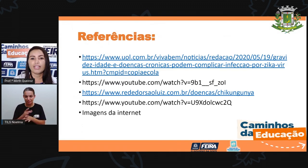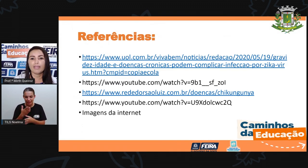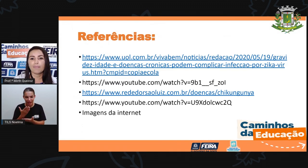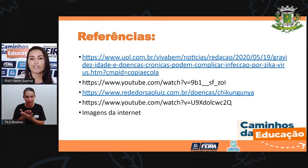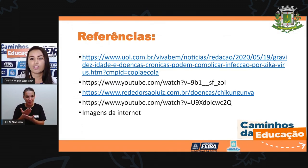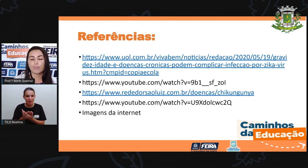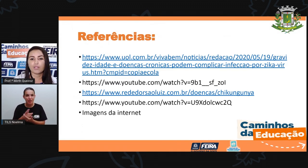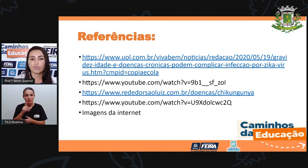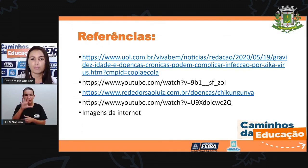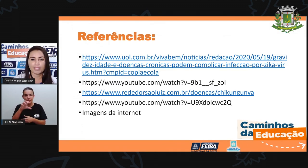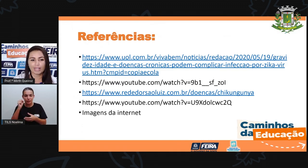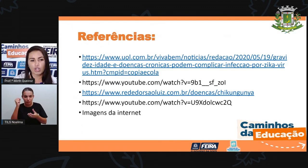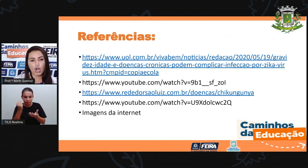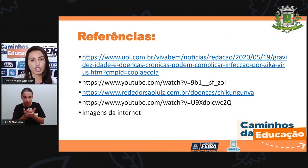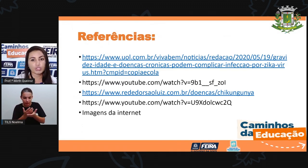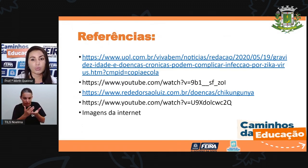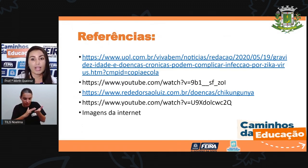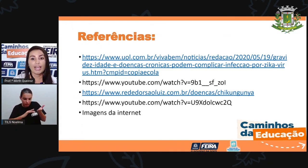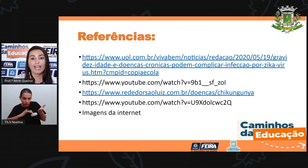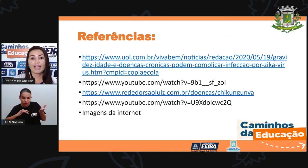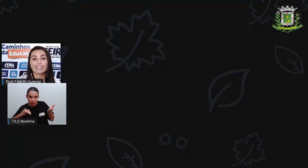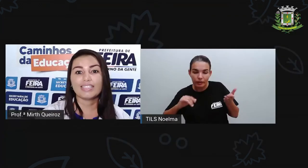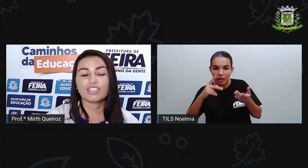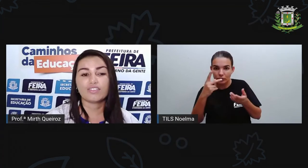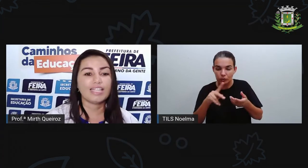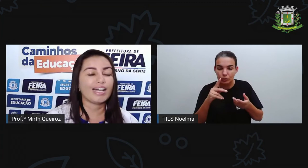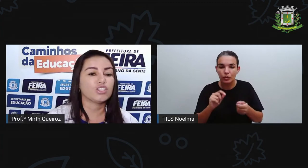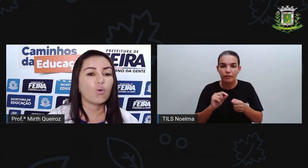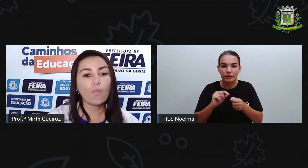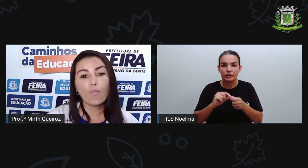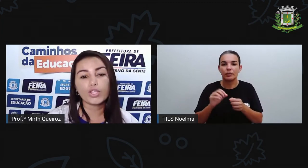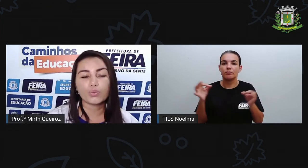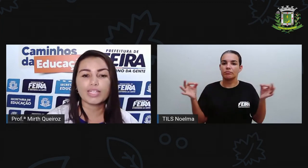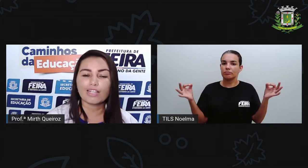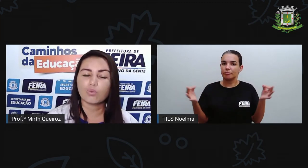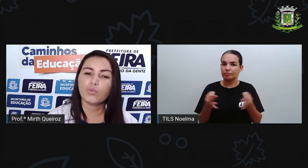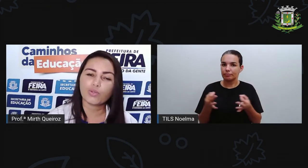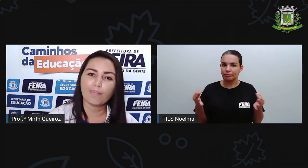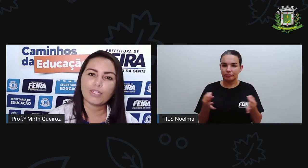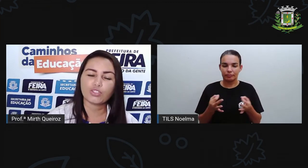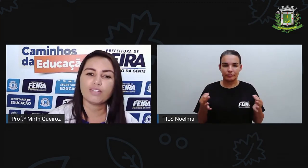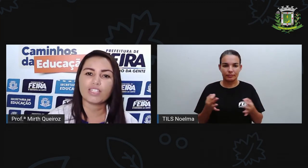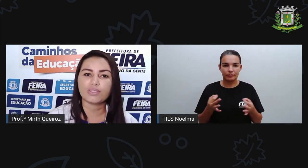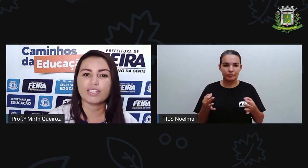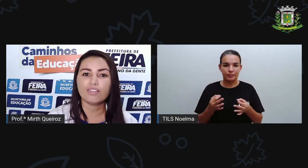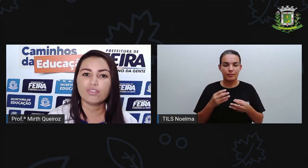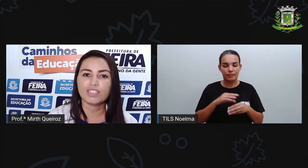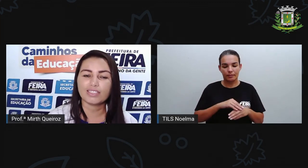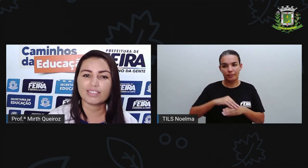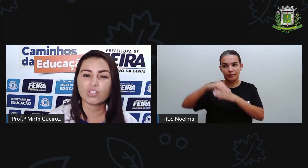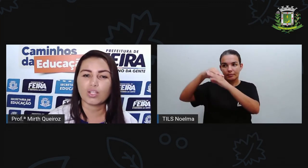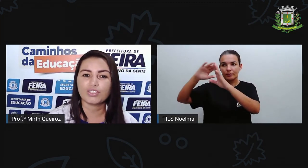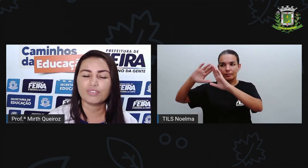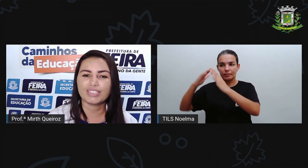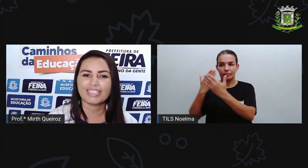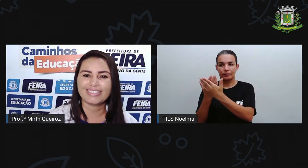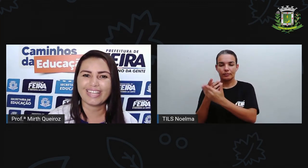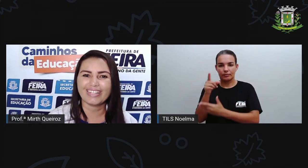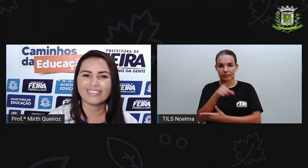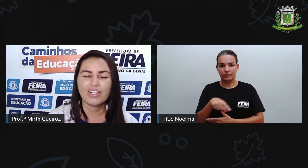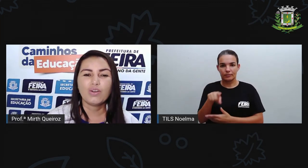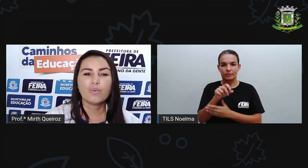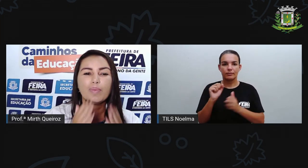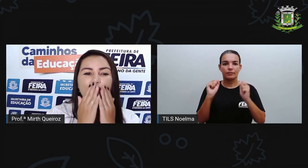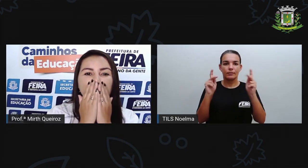por aqui. Pegue seu percurso pedagógico, realize a atividade com muito cuidado, com muito capricho, deverão ser devolvidas às escolas de vocês,